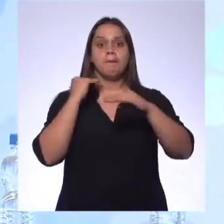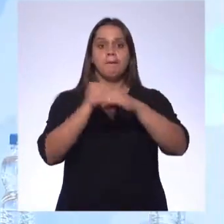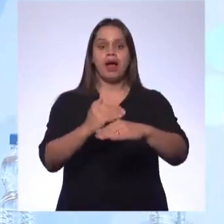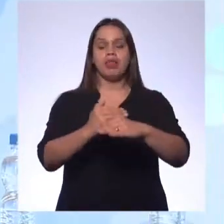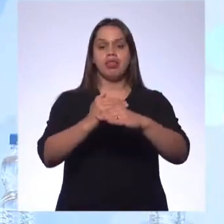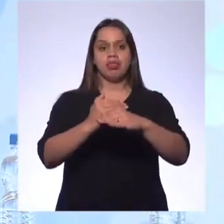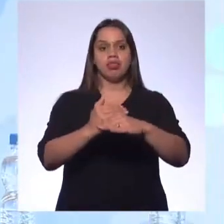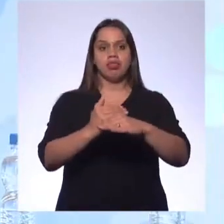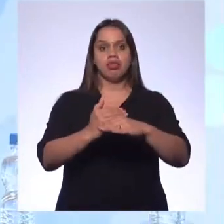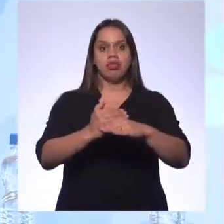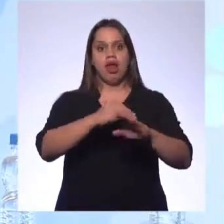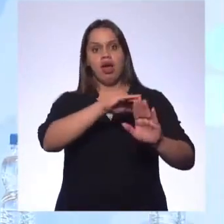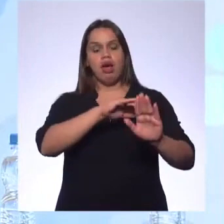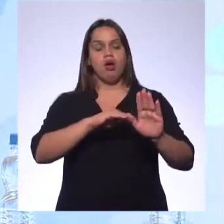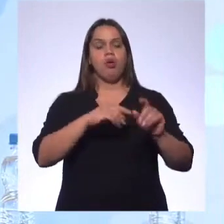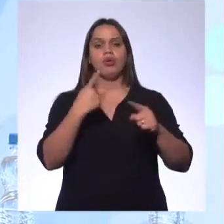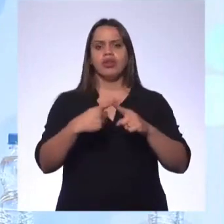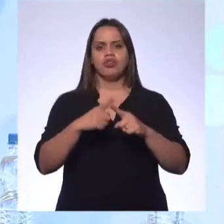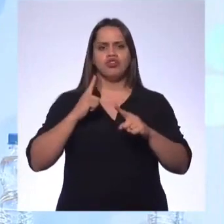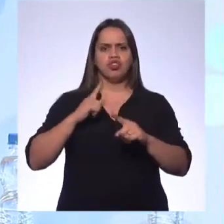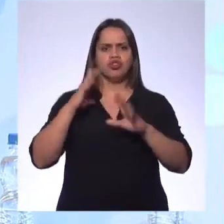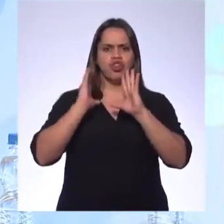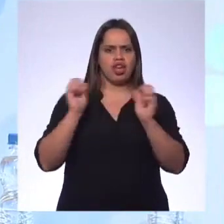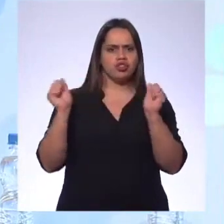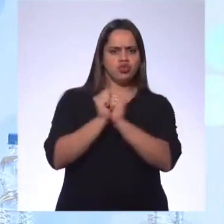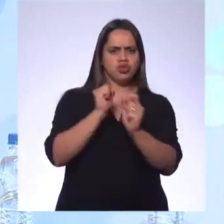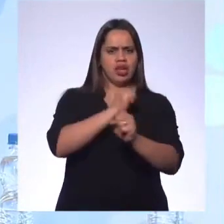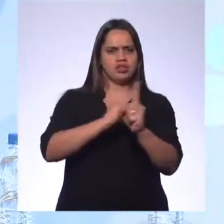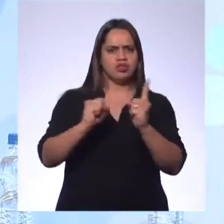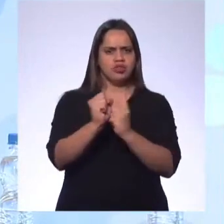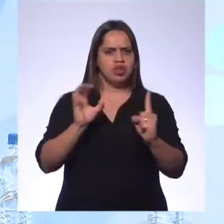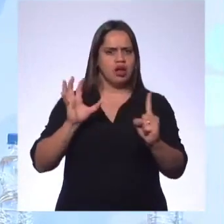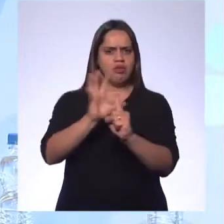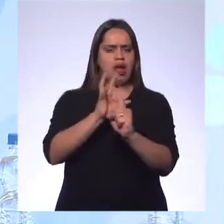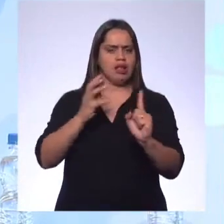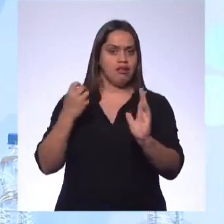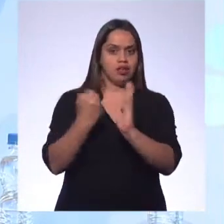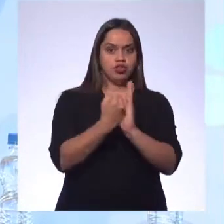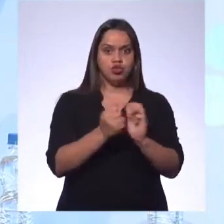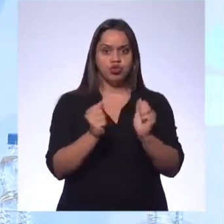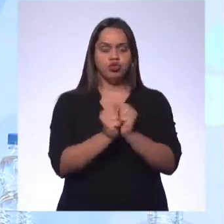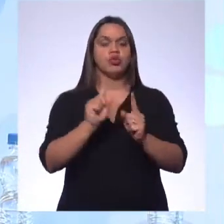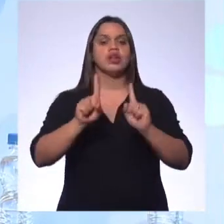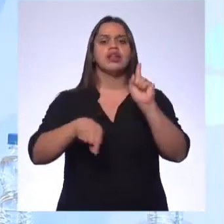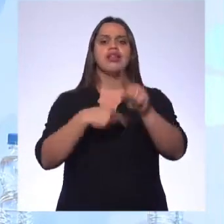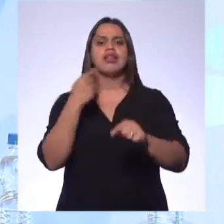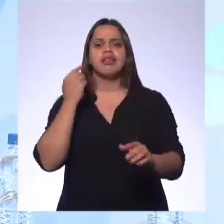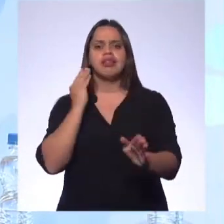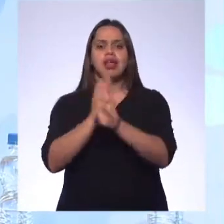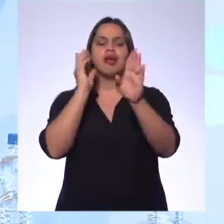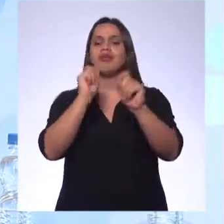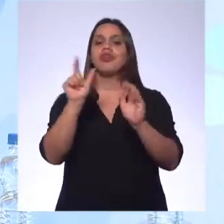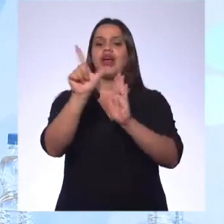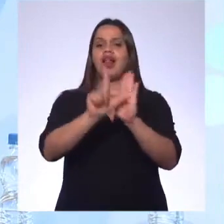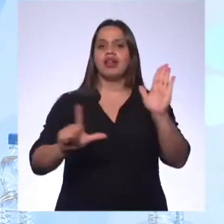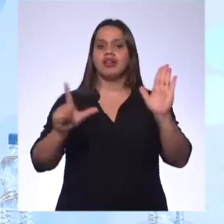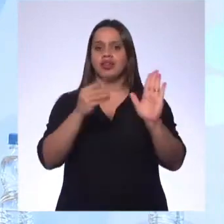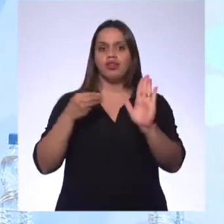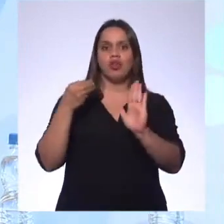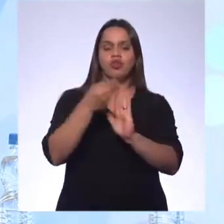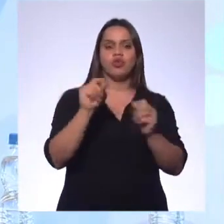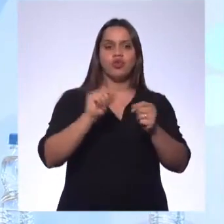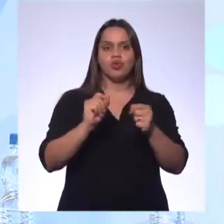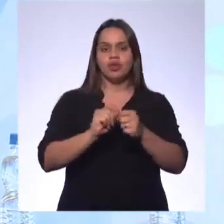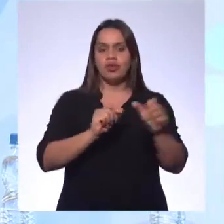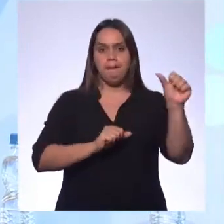Com coisas que eles carregavam há tanto tempo, com coisas que a sociedade carregava há tanto tempo, e, de repente, a literatura vem para trazer isso, para